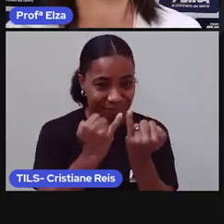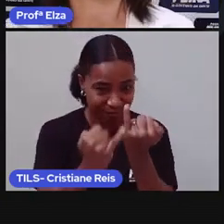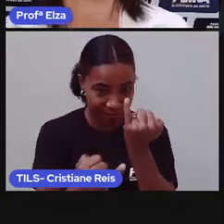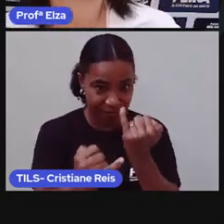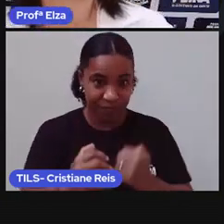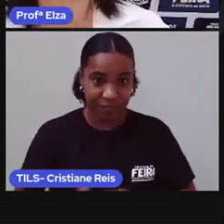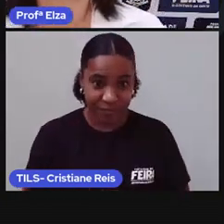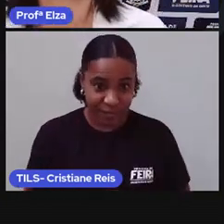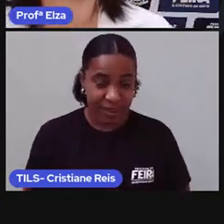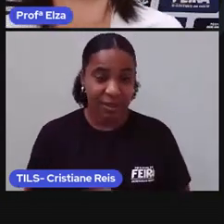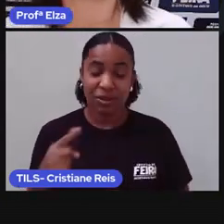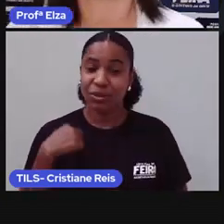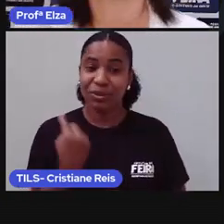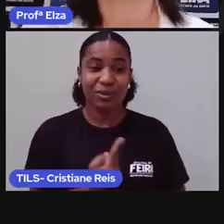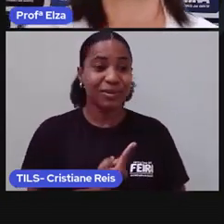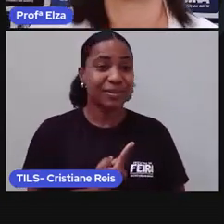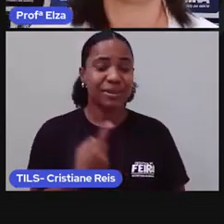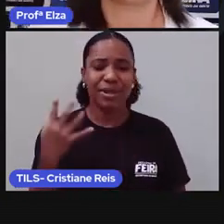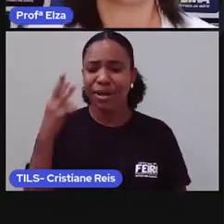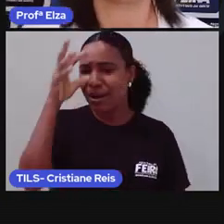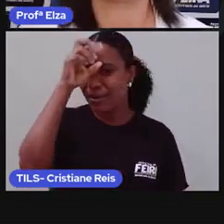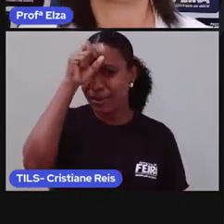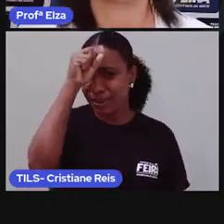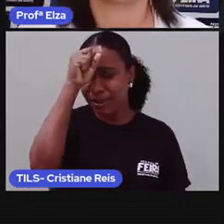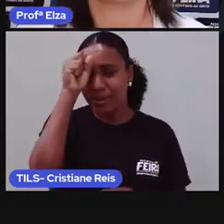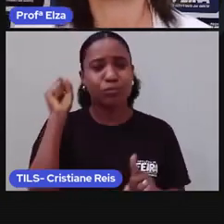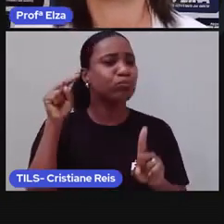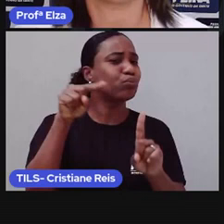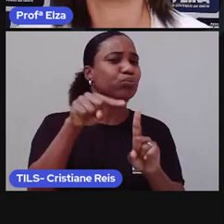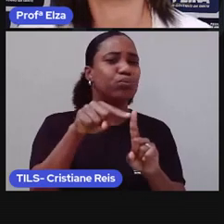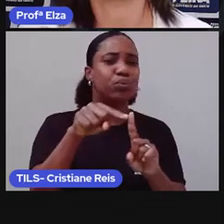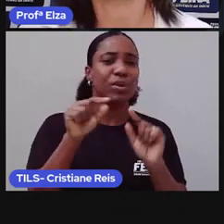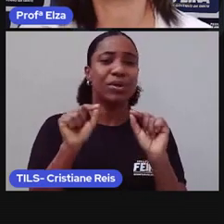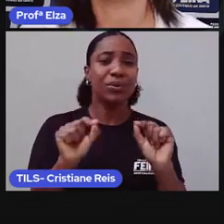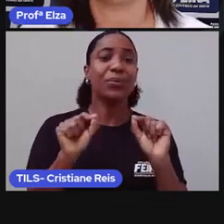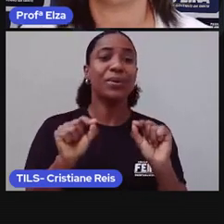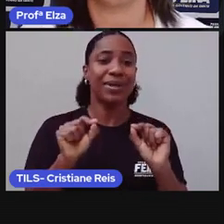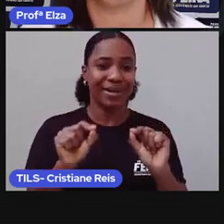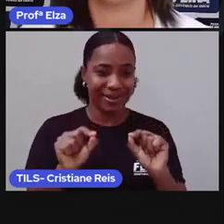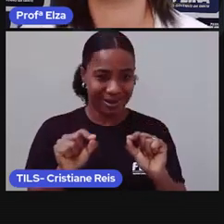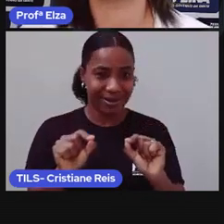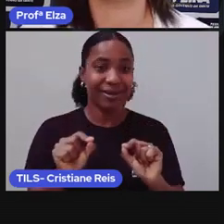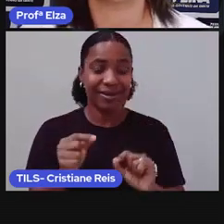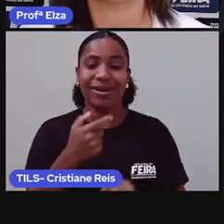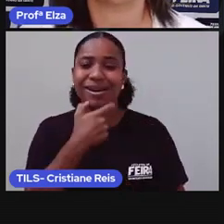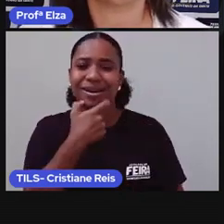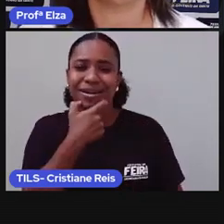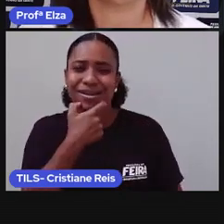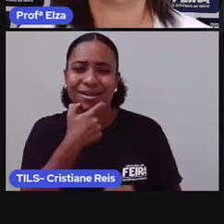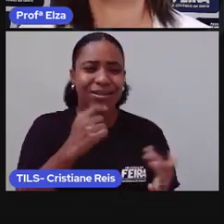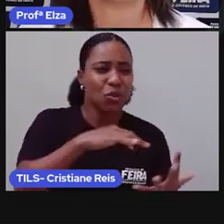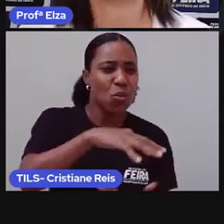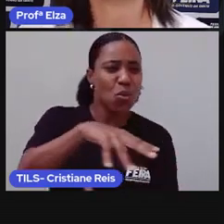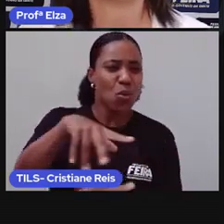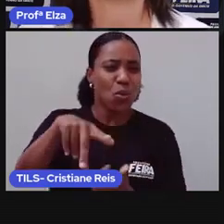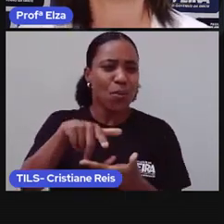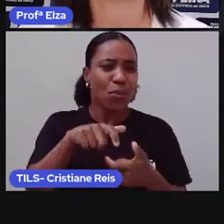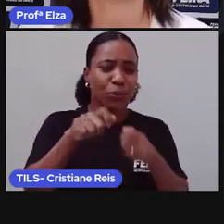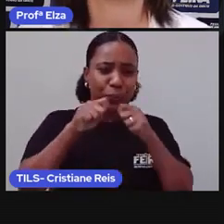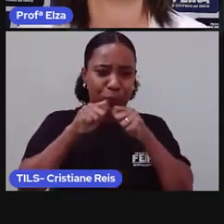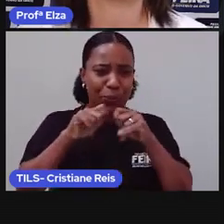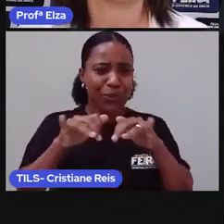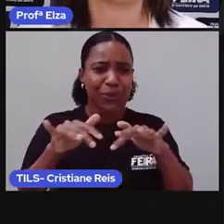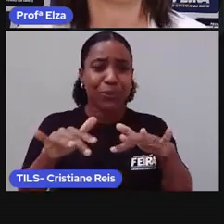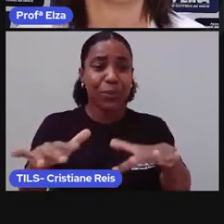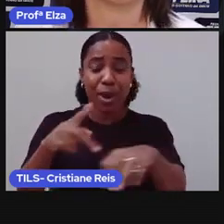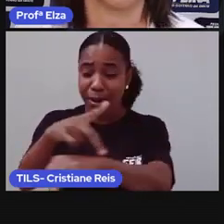Nós conseguiremos, com esse encontro de hoje, investigar o alcance da língua inglesa no mundo, com foco em países